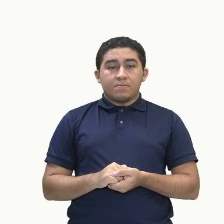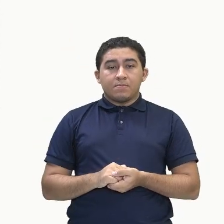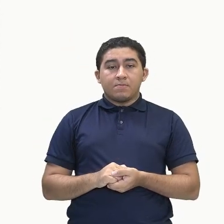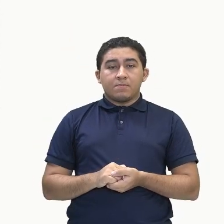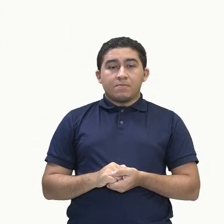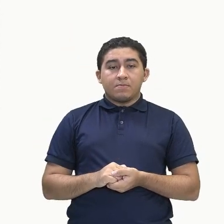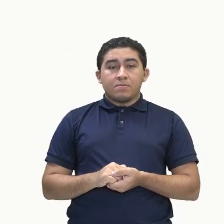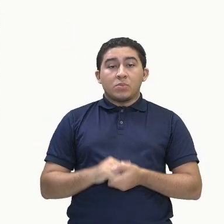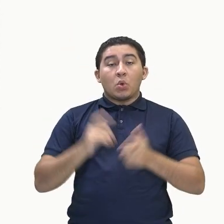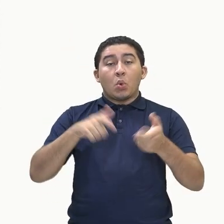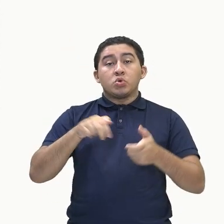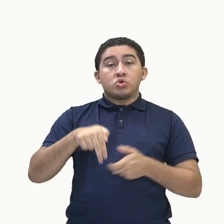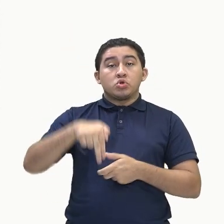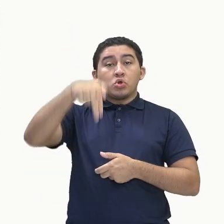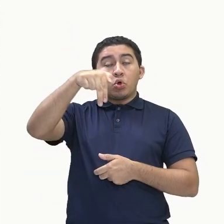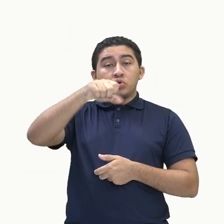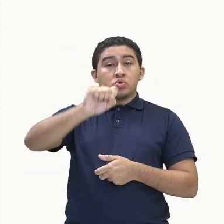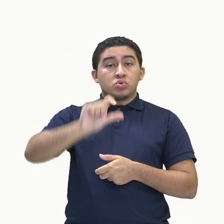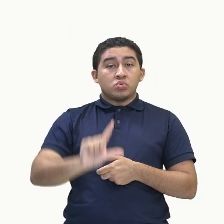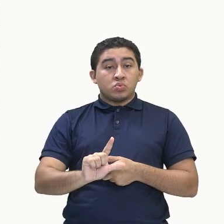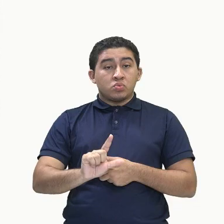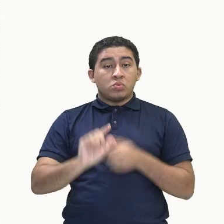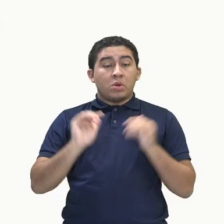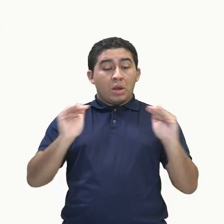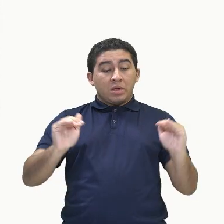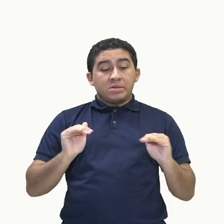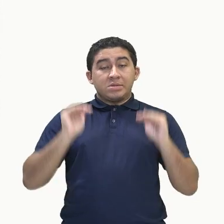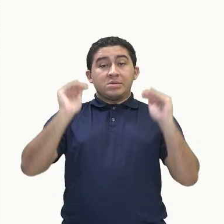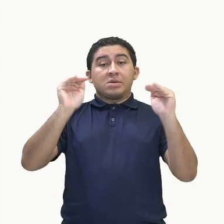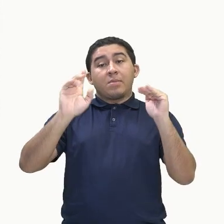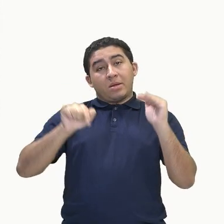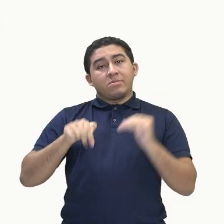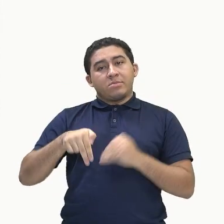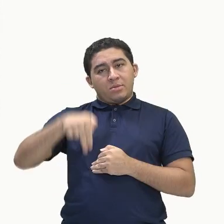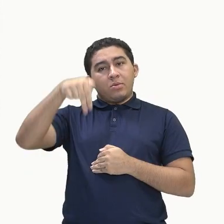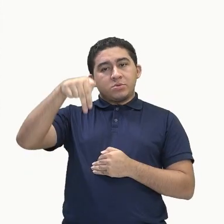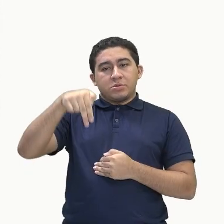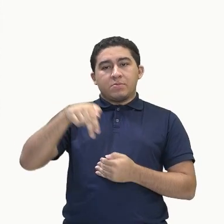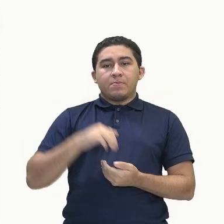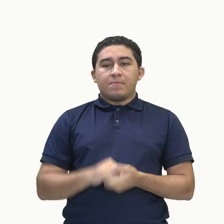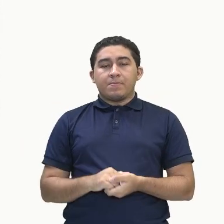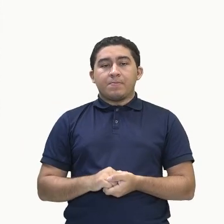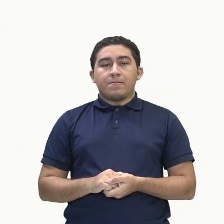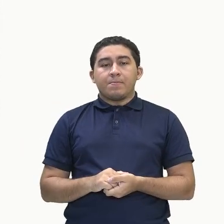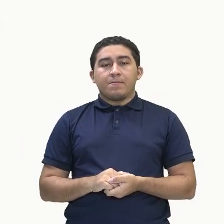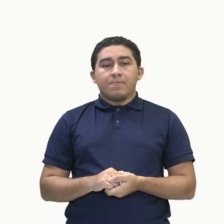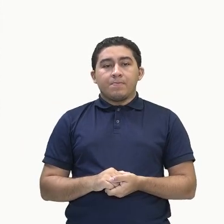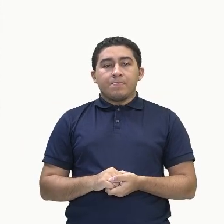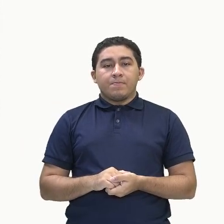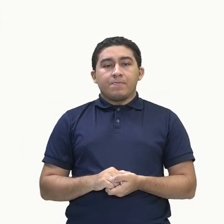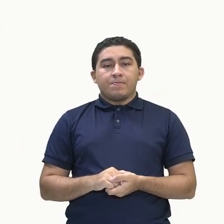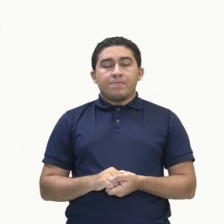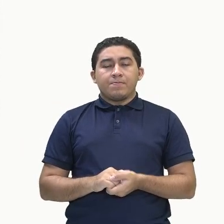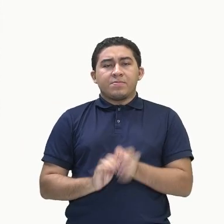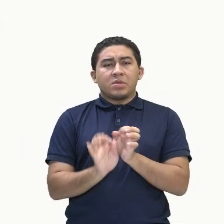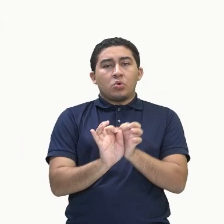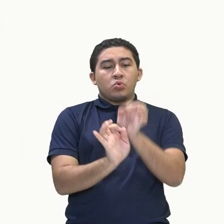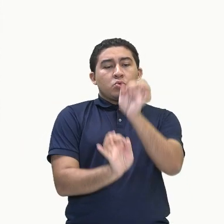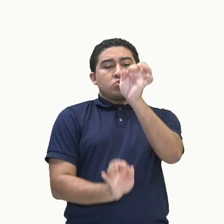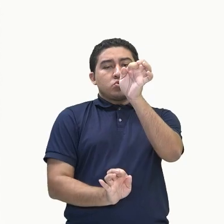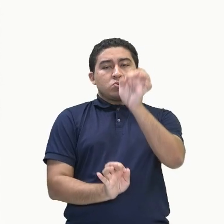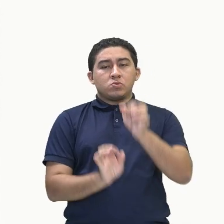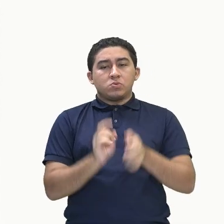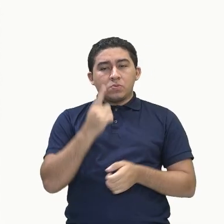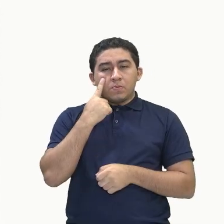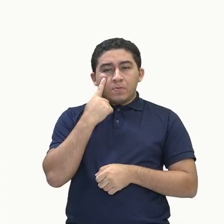gente? No norte ou no sul? Acima da linha do Equador, no norte, tá bom? E a longitude? Eu vou